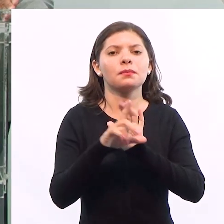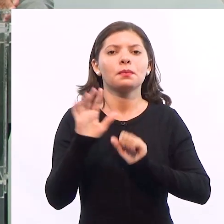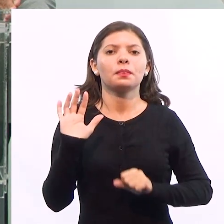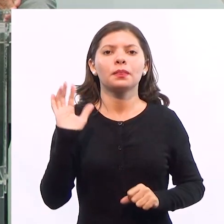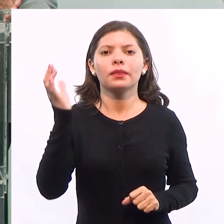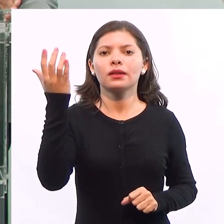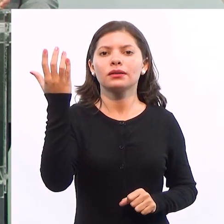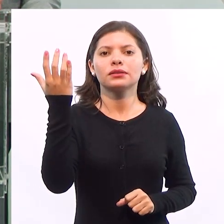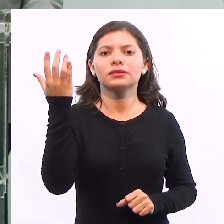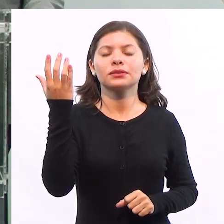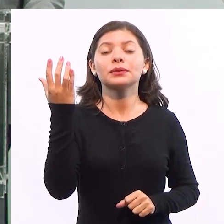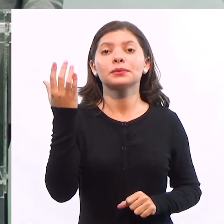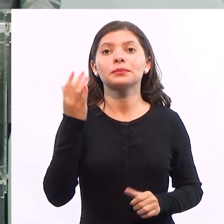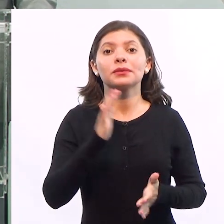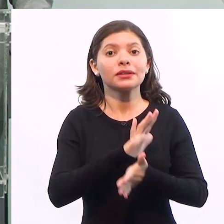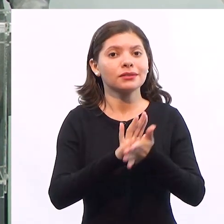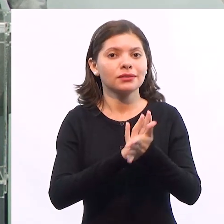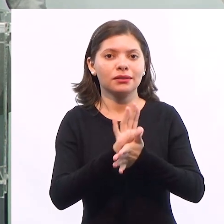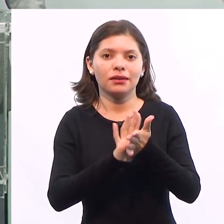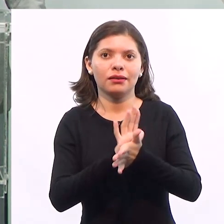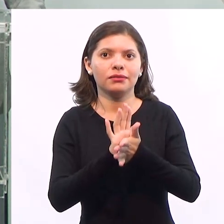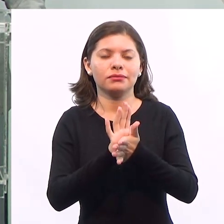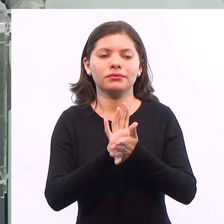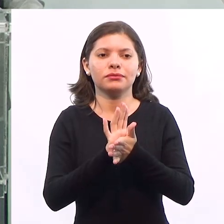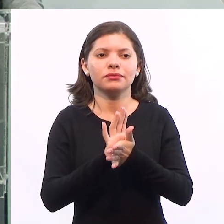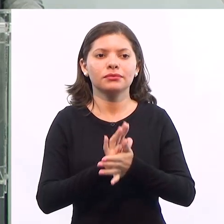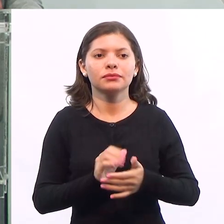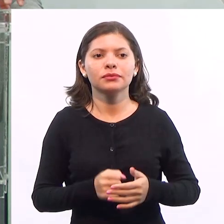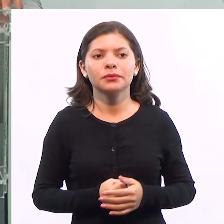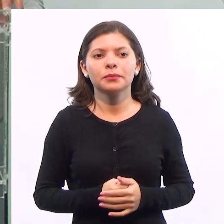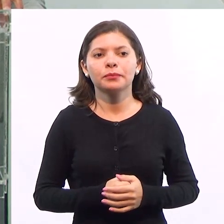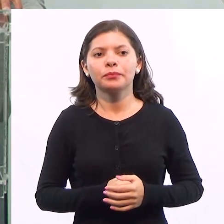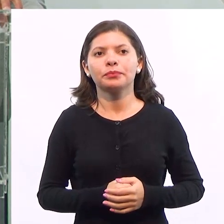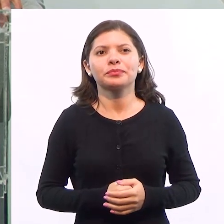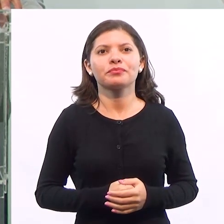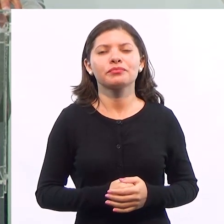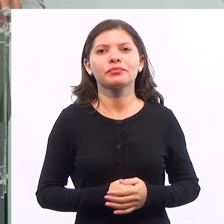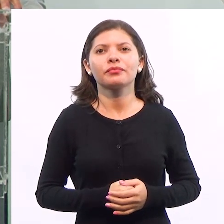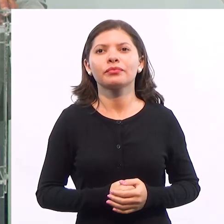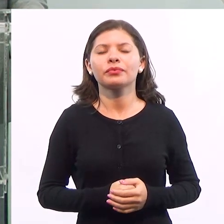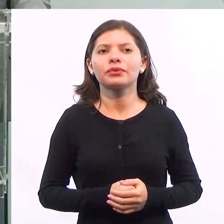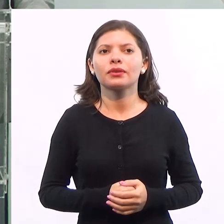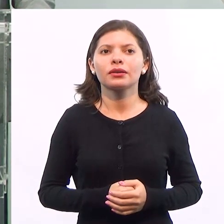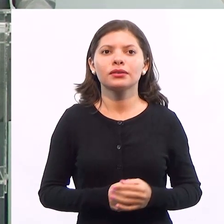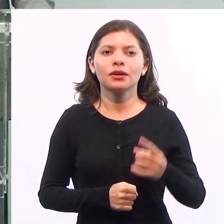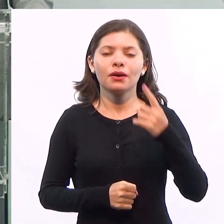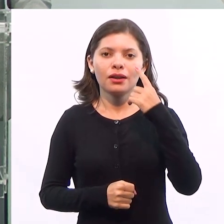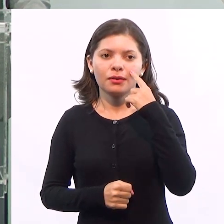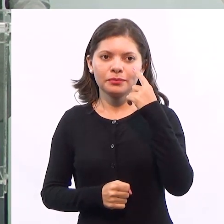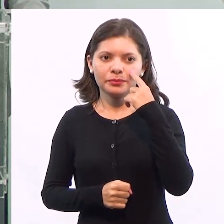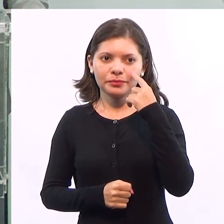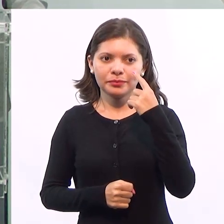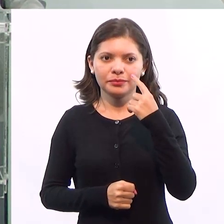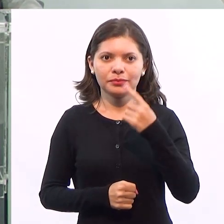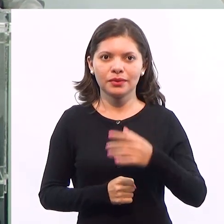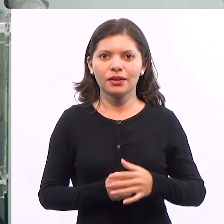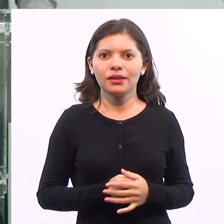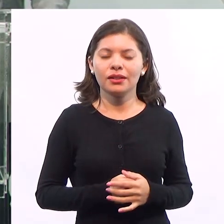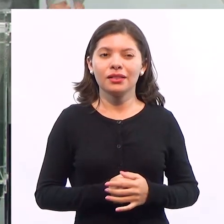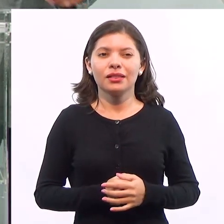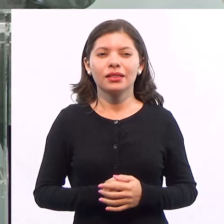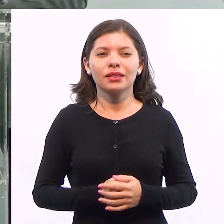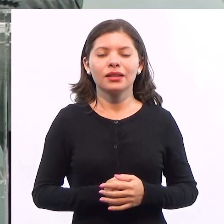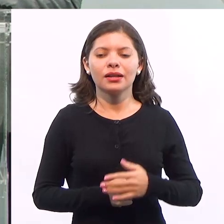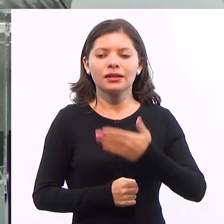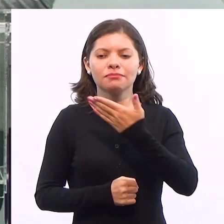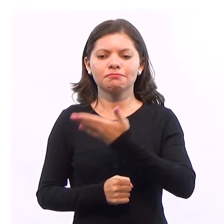da lei resolver esta solução, tá? Para que ninguém saia prejudicado. É exatamente isso que acontece, tá bom?